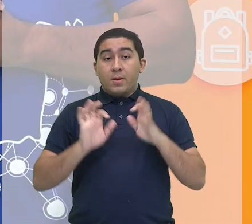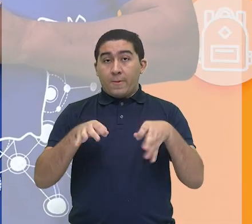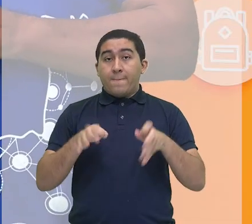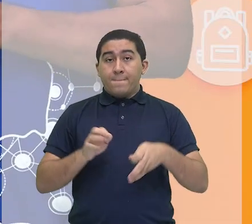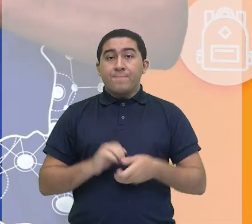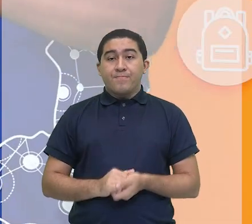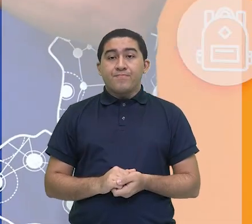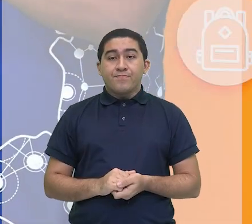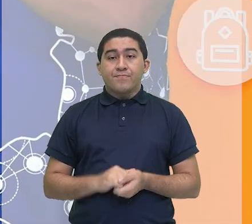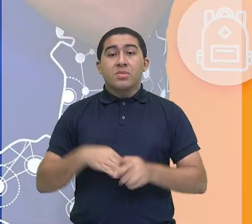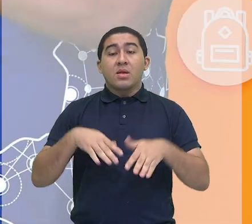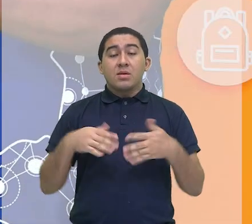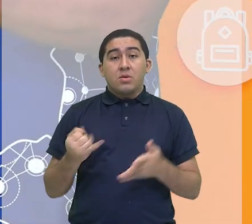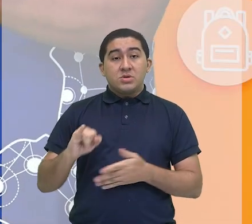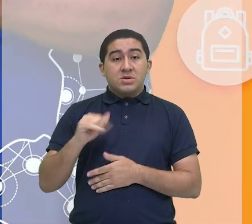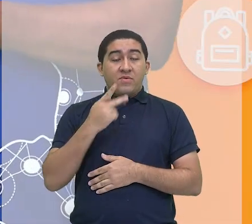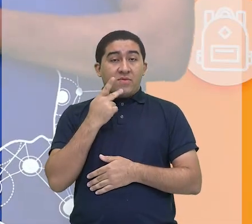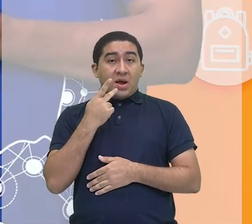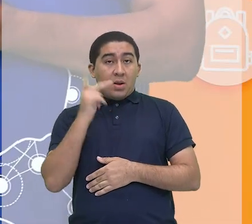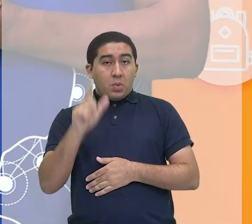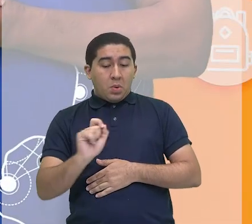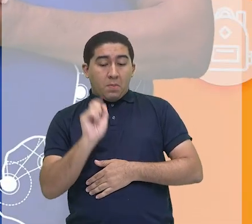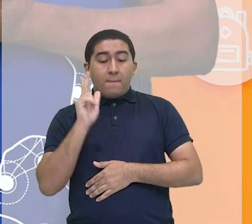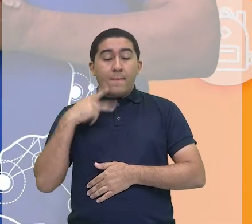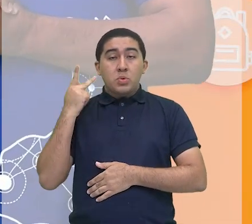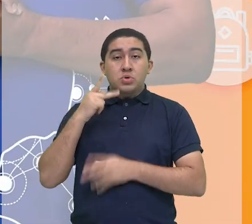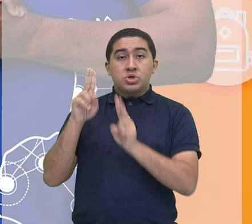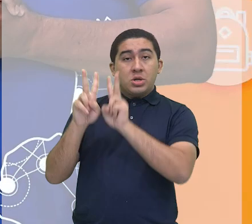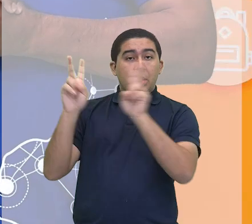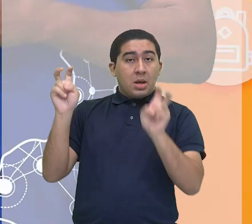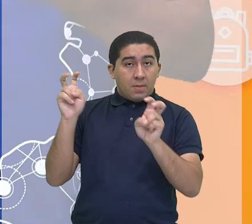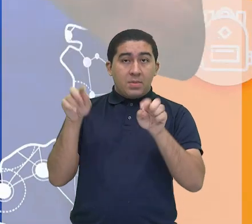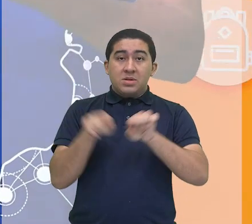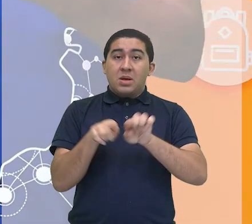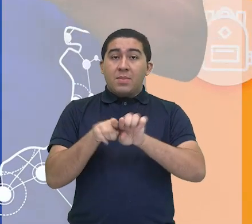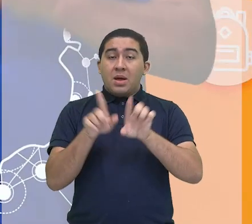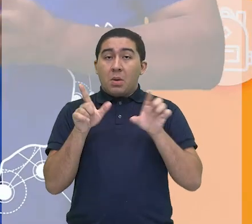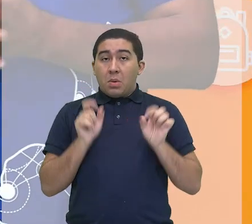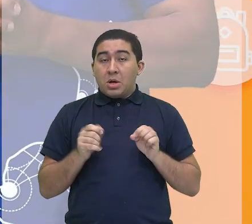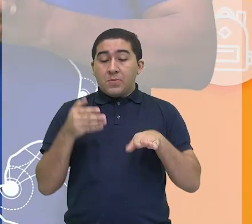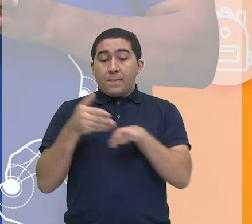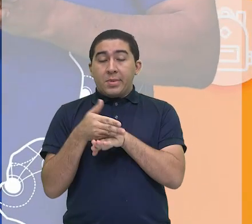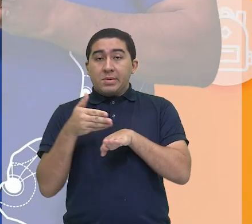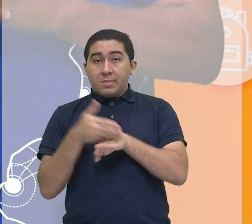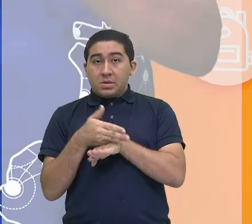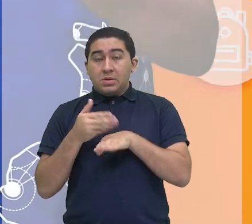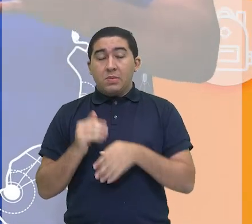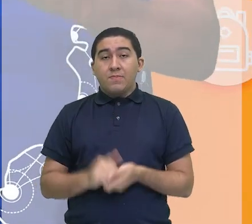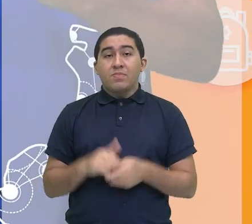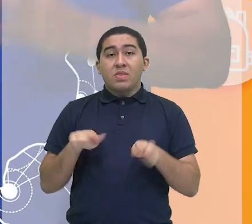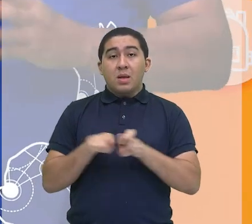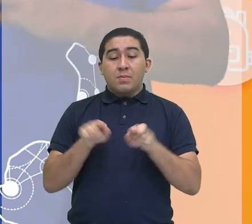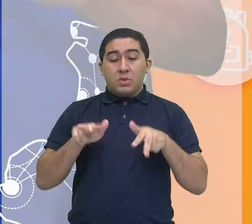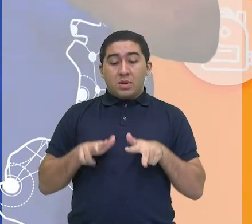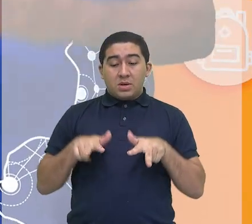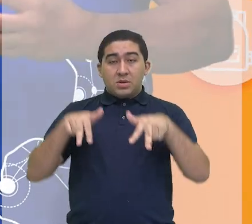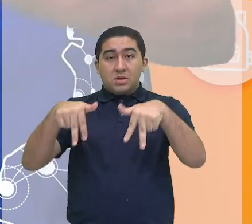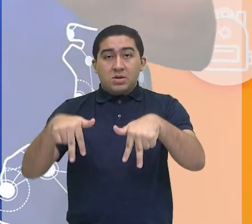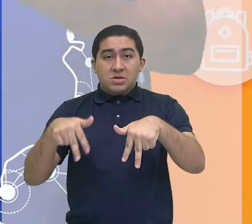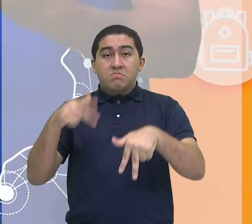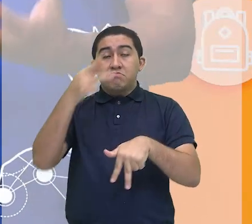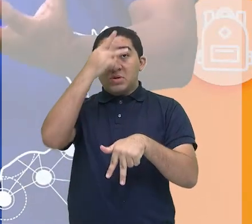verdade? Então, quando a gente fala de política aqui, a gente vai falar de engajamento, de militância, de